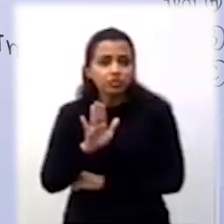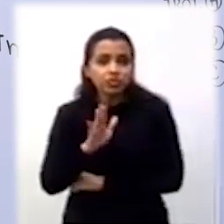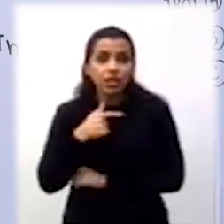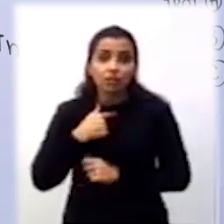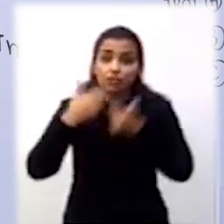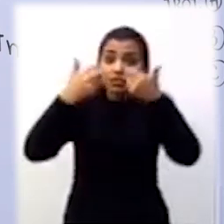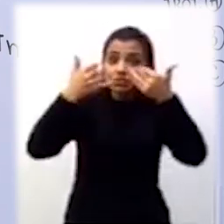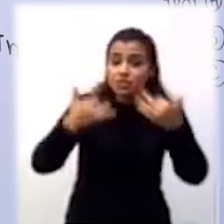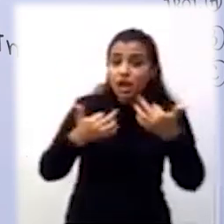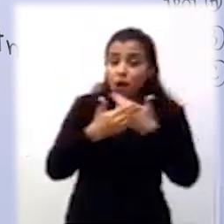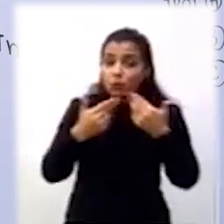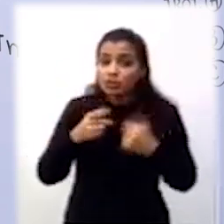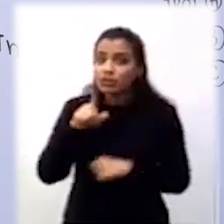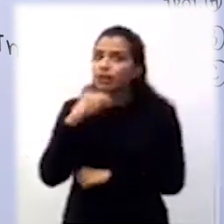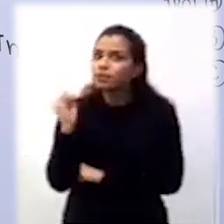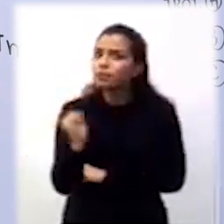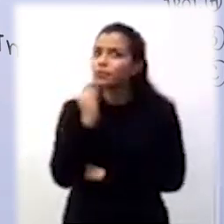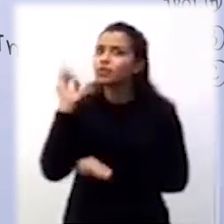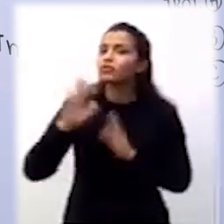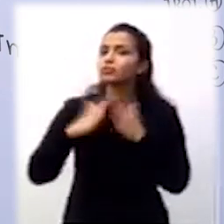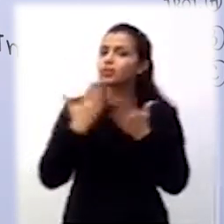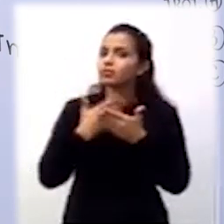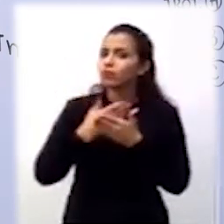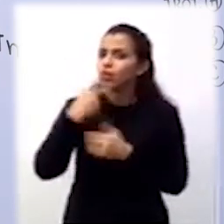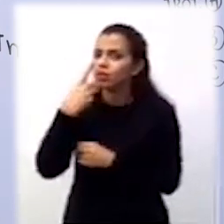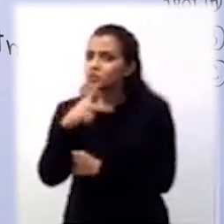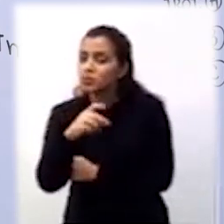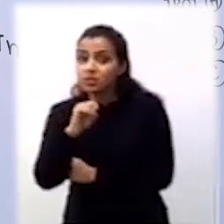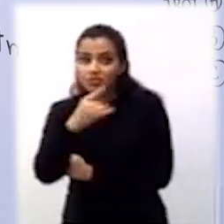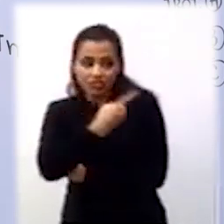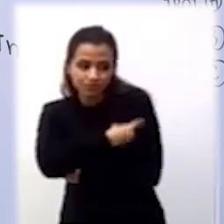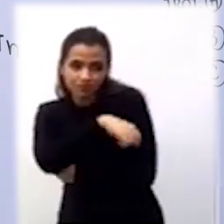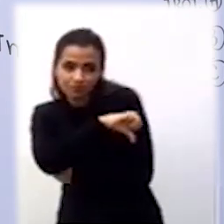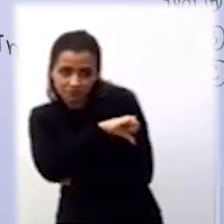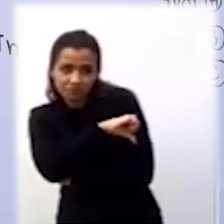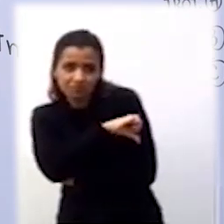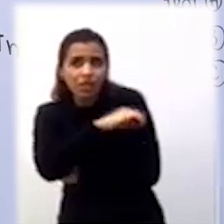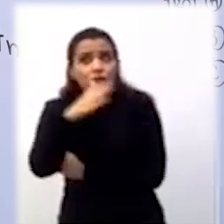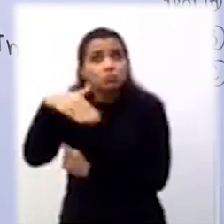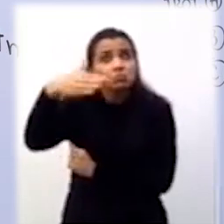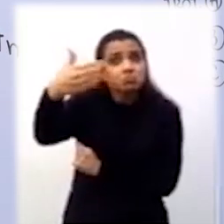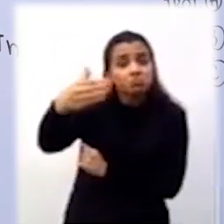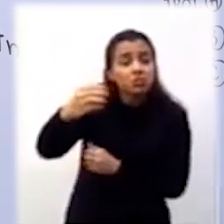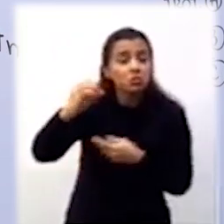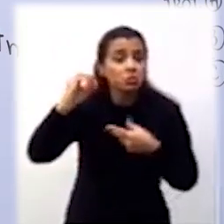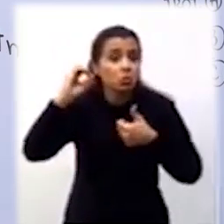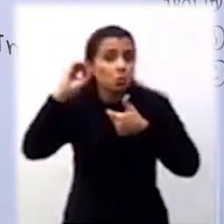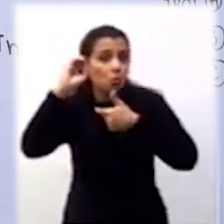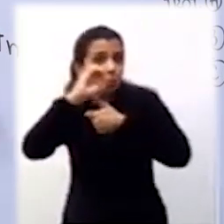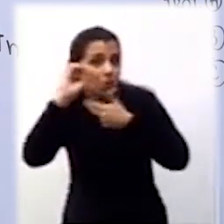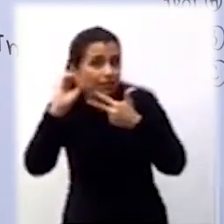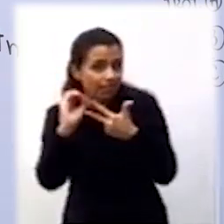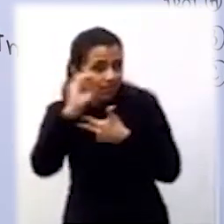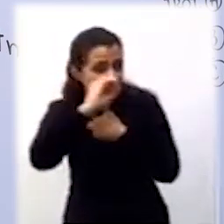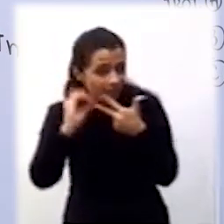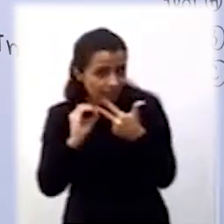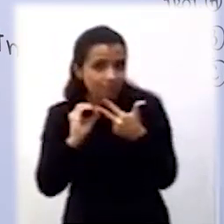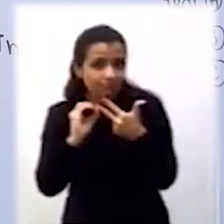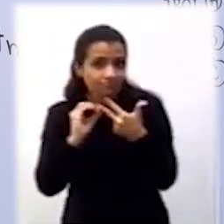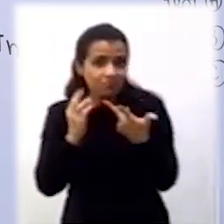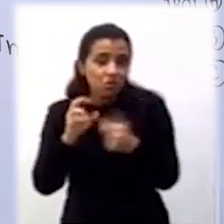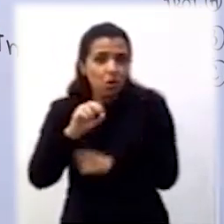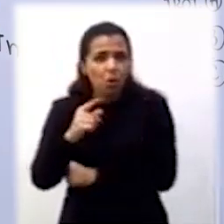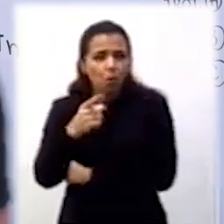sua escola. Você que está no fundamental, para a sua escola, um dia você vai fazer Enem. Para você que está no primeiro ano, segundo, terceiro ano. E para você